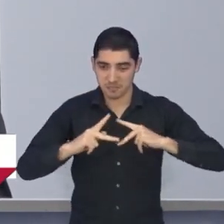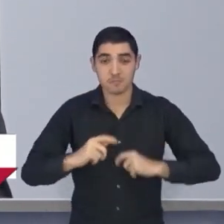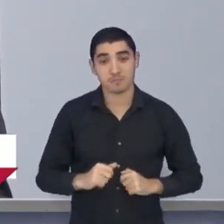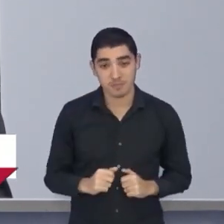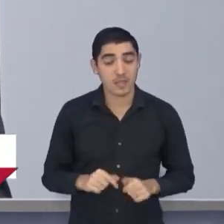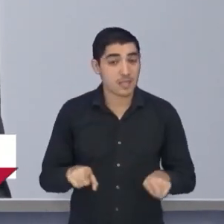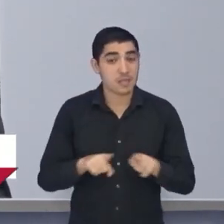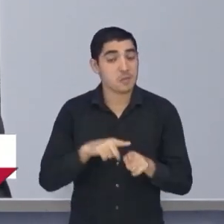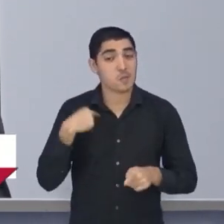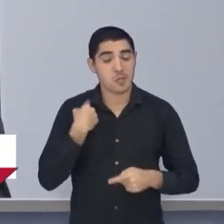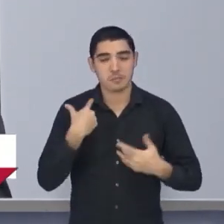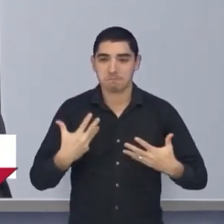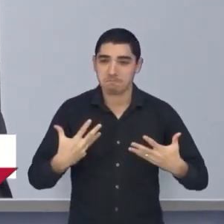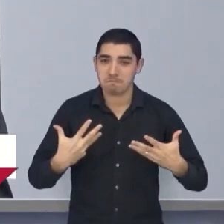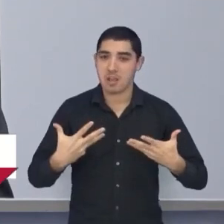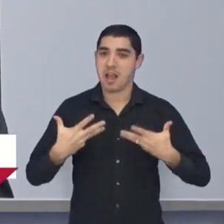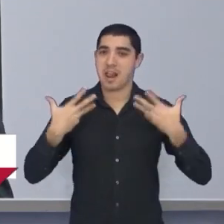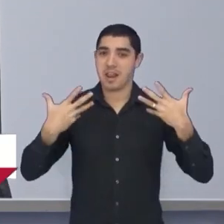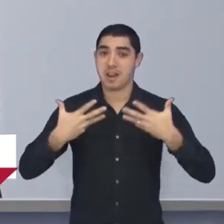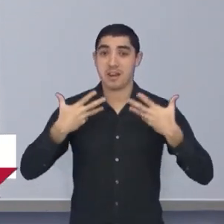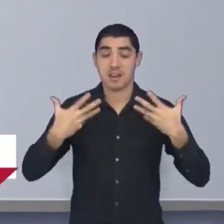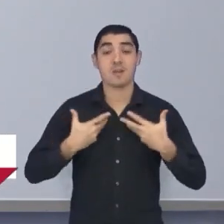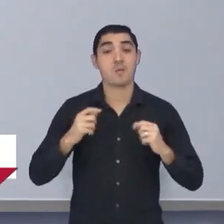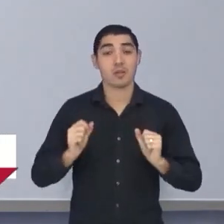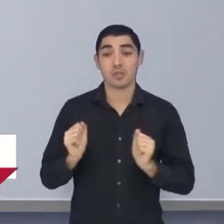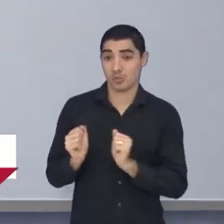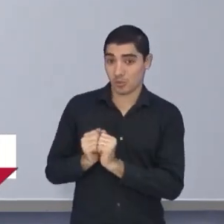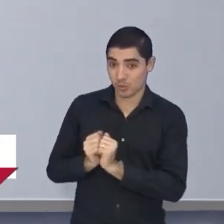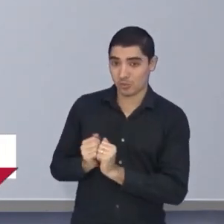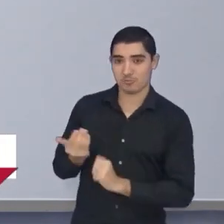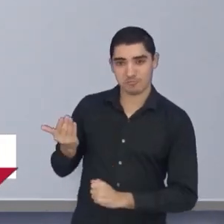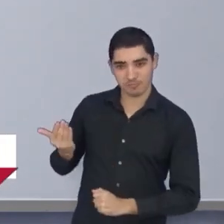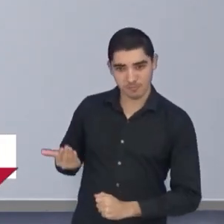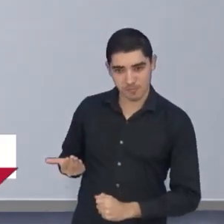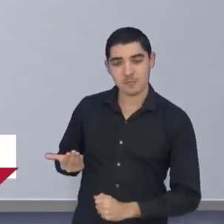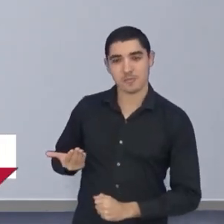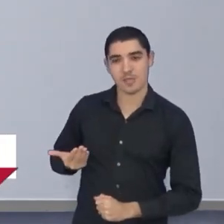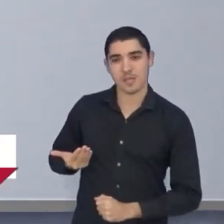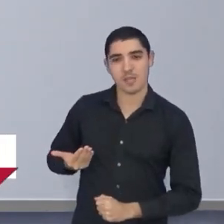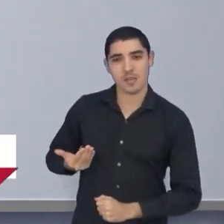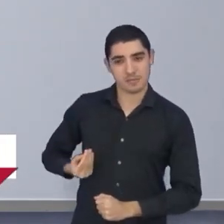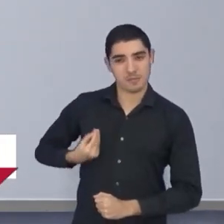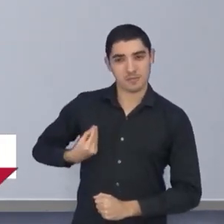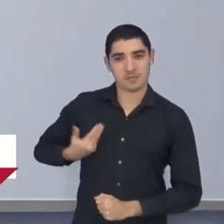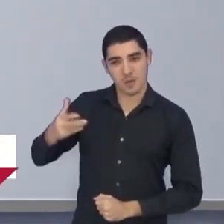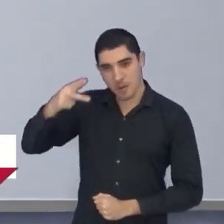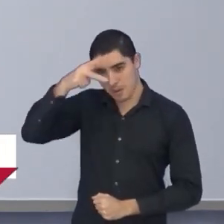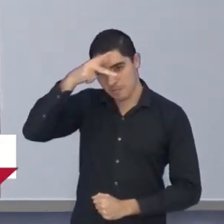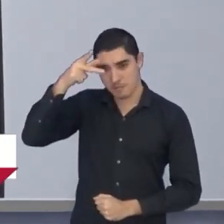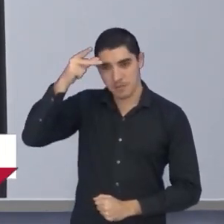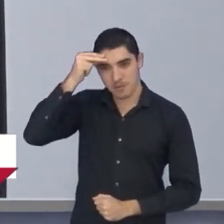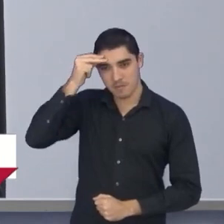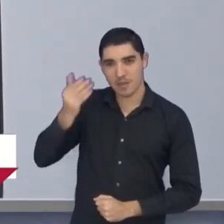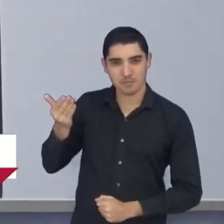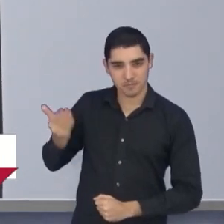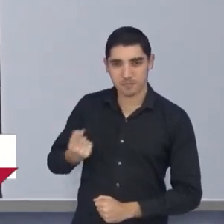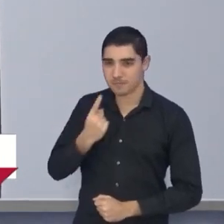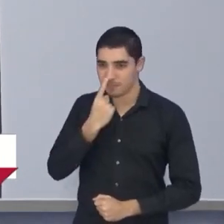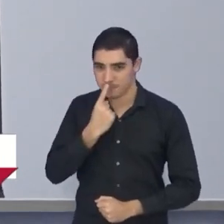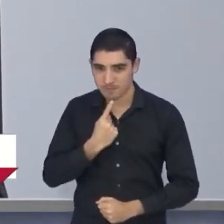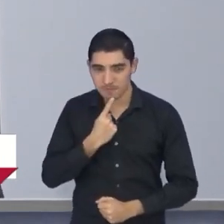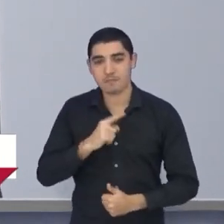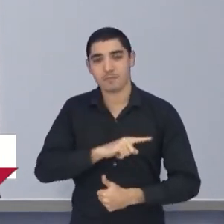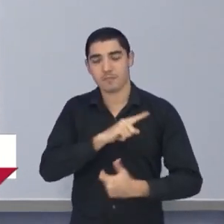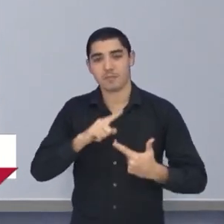grande alegria de contar nesta mesa com a presença do Senhor Prefeito Municipal da senhora